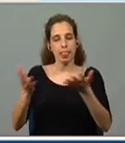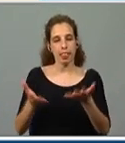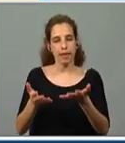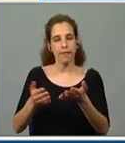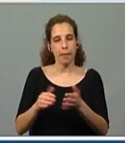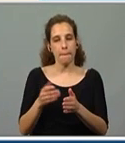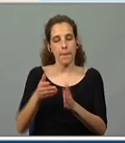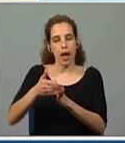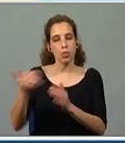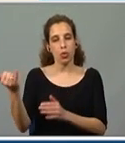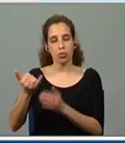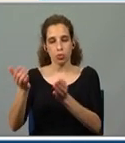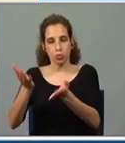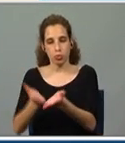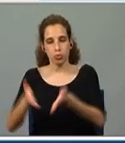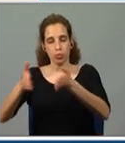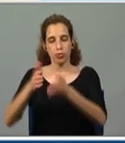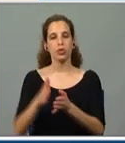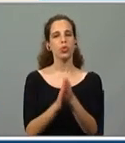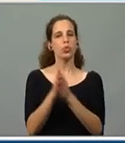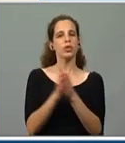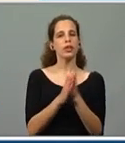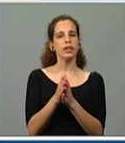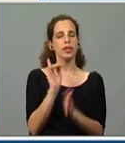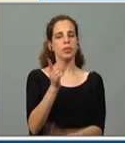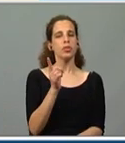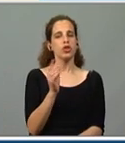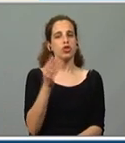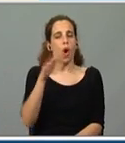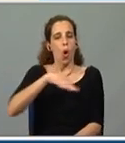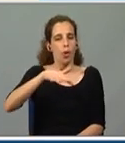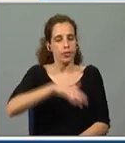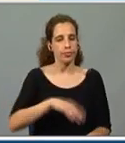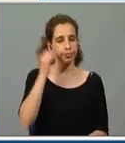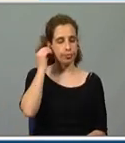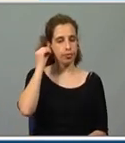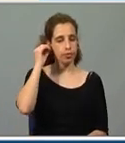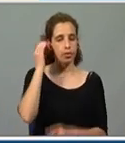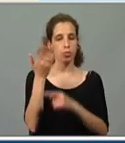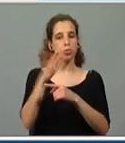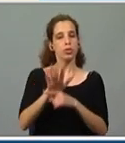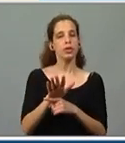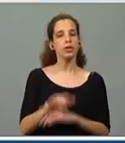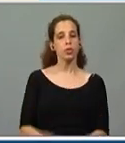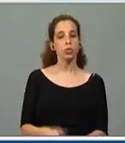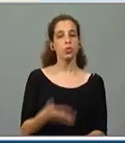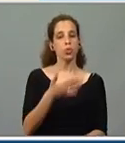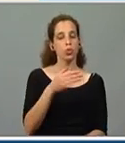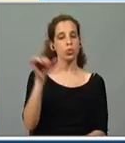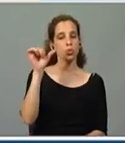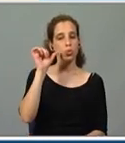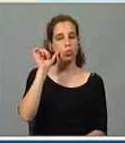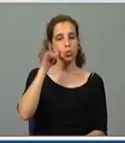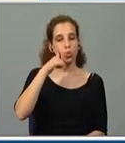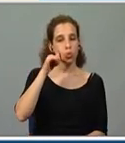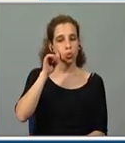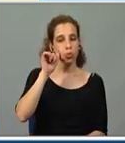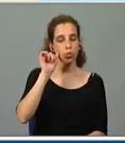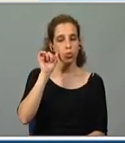passada para o segundo recipiente. Onde é que utilizamos a decantação sólido-líquido? Por exemplo, na decantação do vinho, utilizando